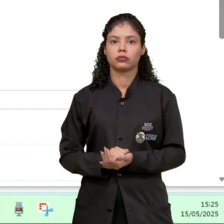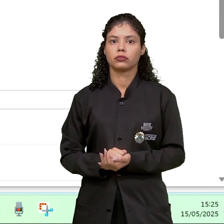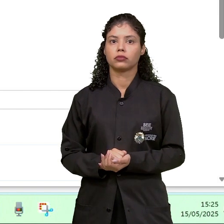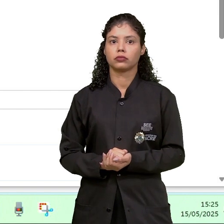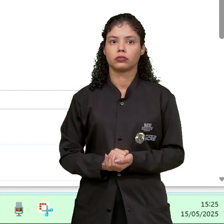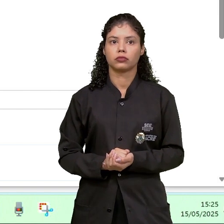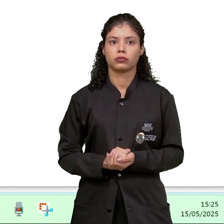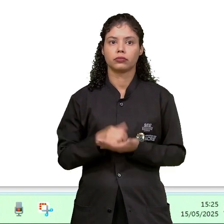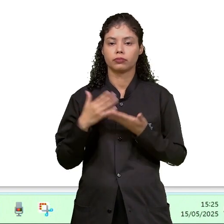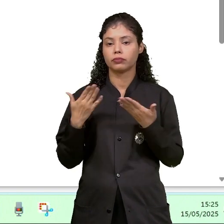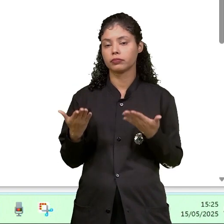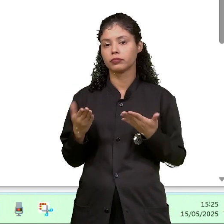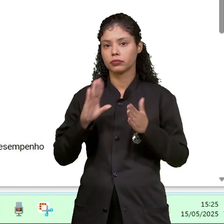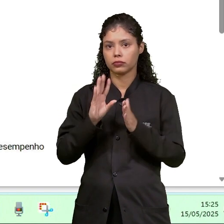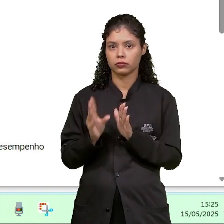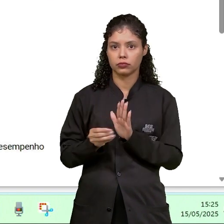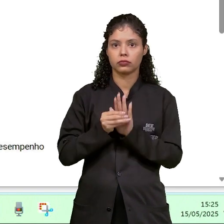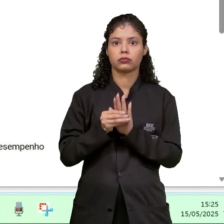você colocar